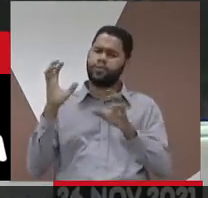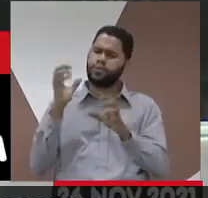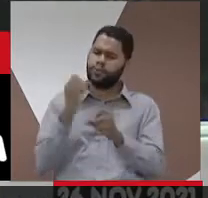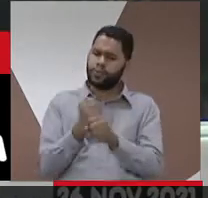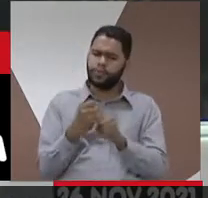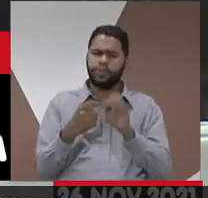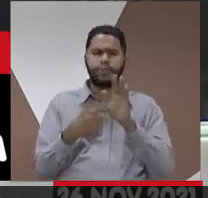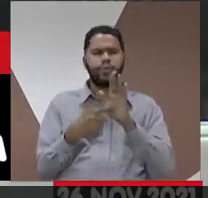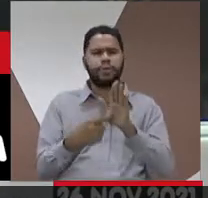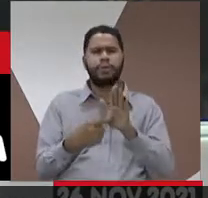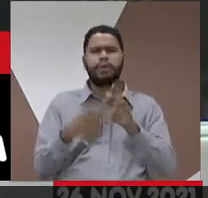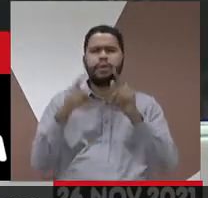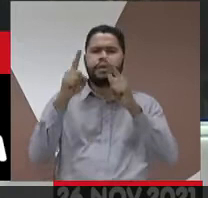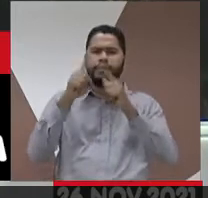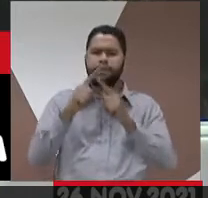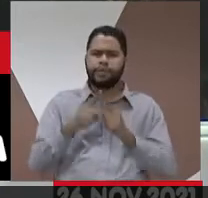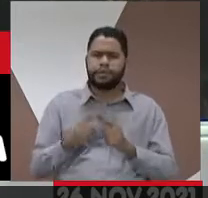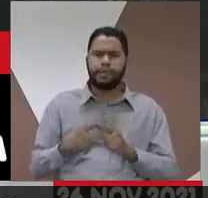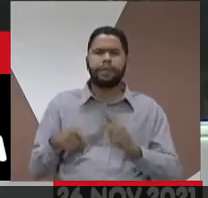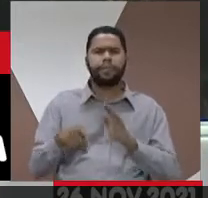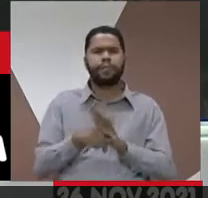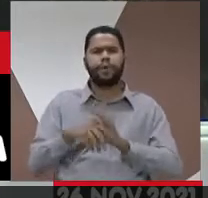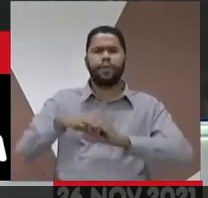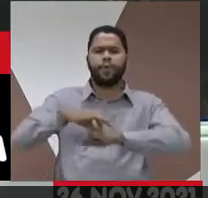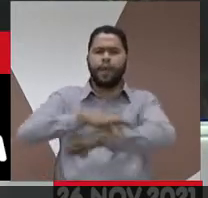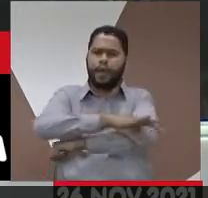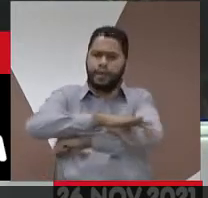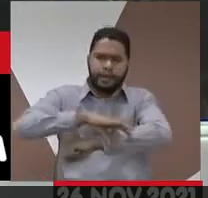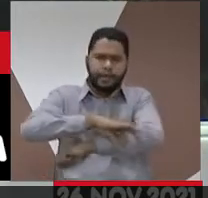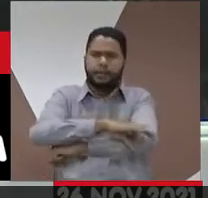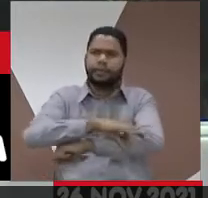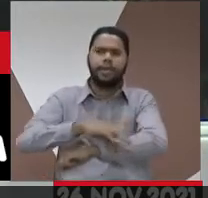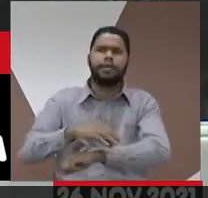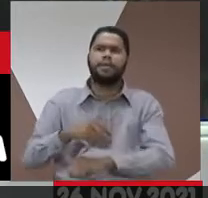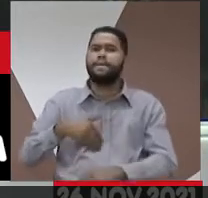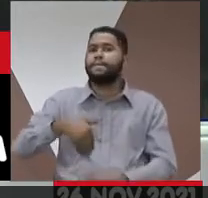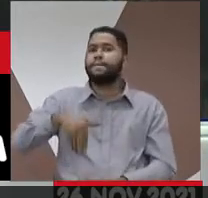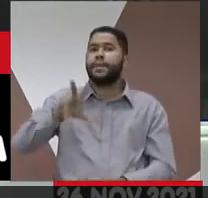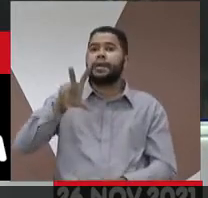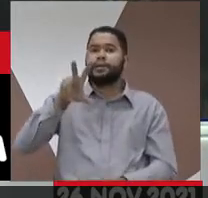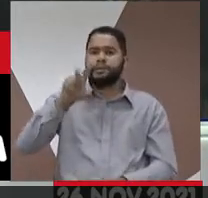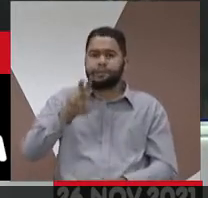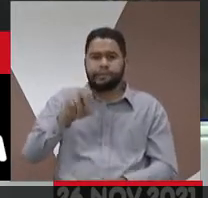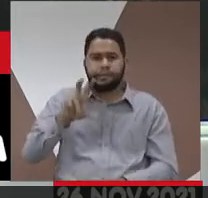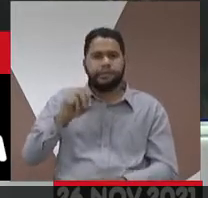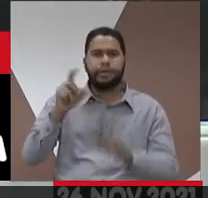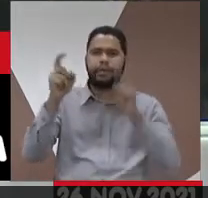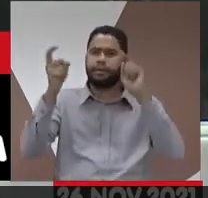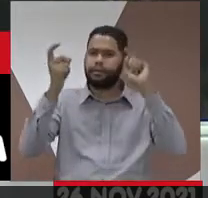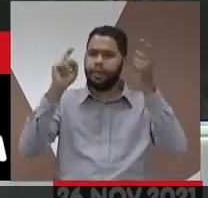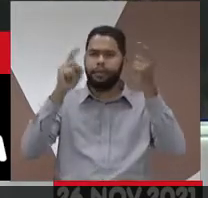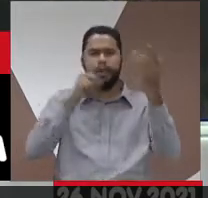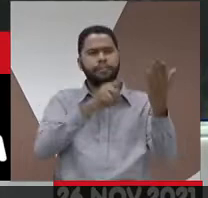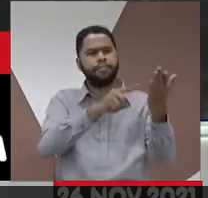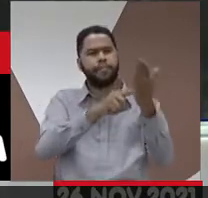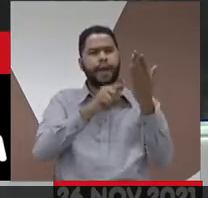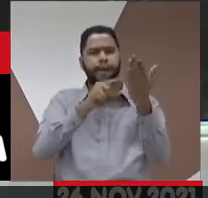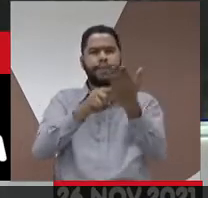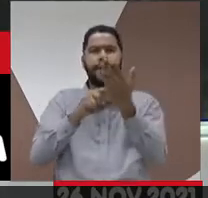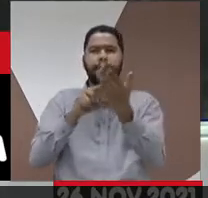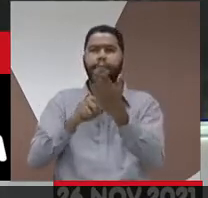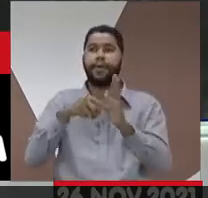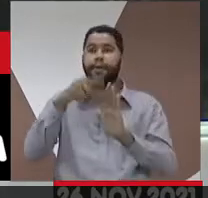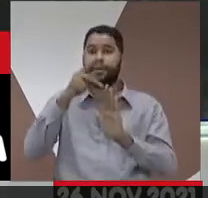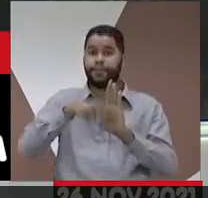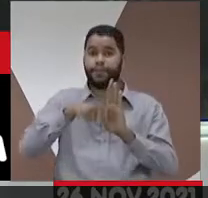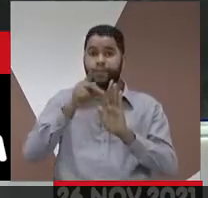por todos os técnicos, arquitetos, urbanistas, nós ouvimos em mais de 50 reuniões várias apresentações que demonstraram que esse